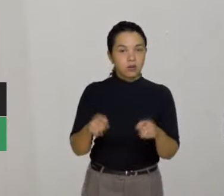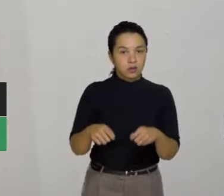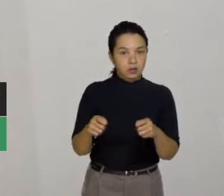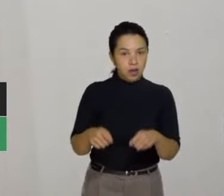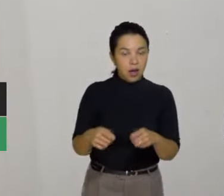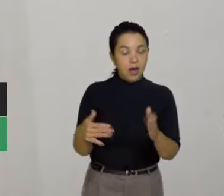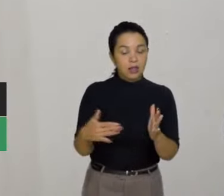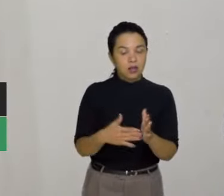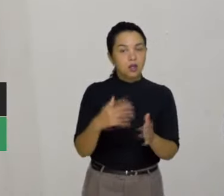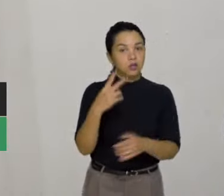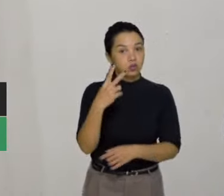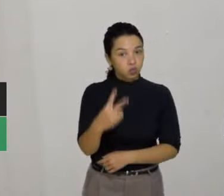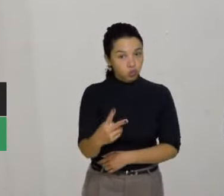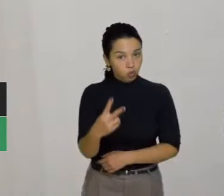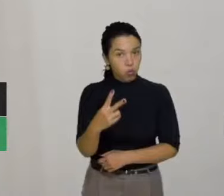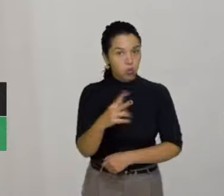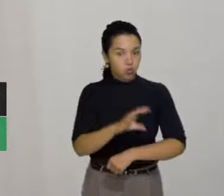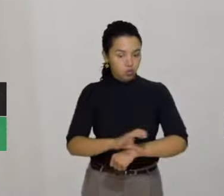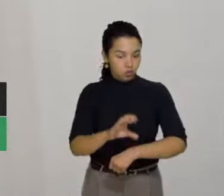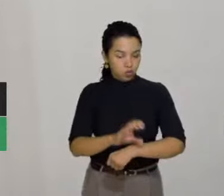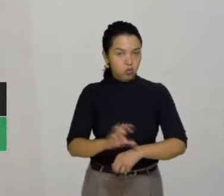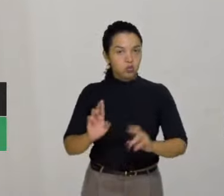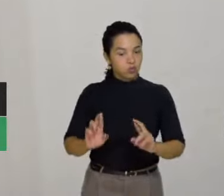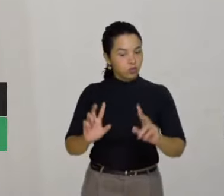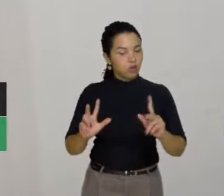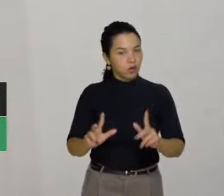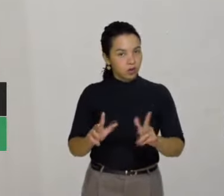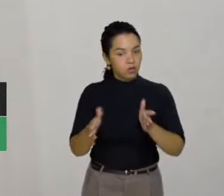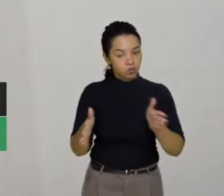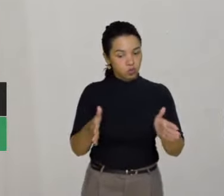2 especializações durante o ensino médio.